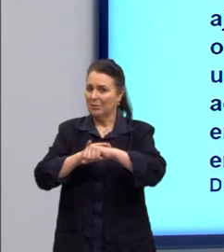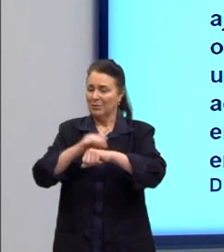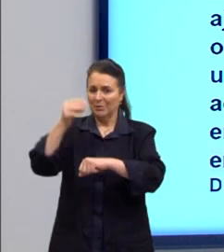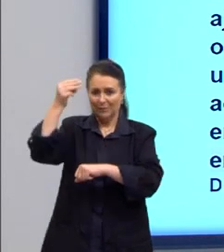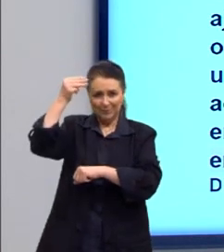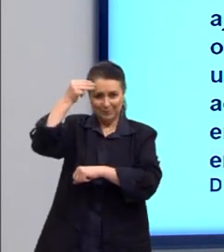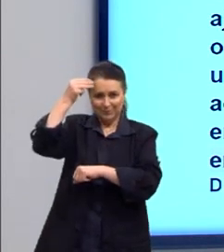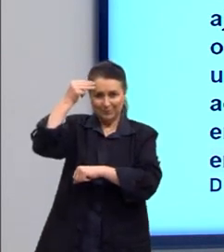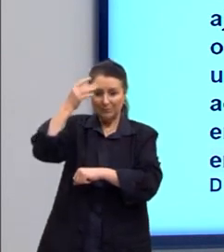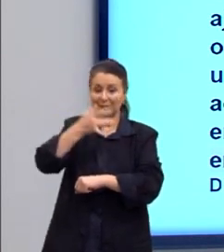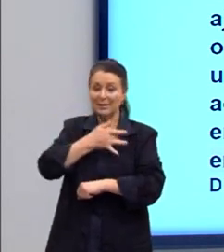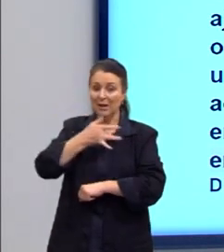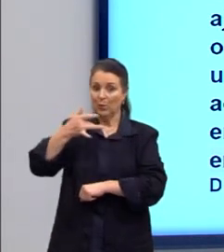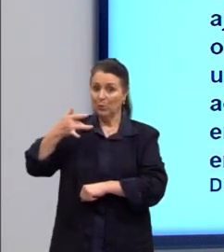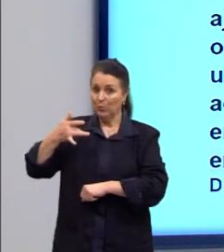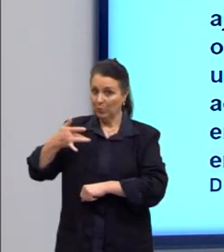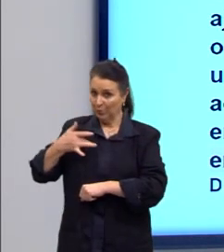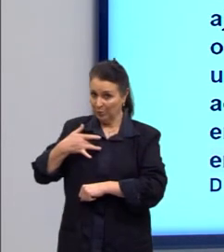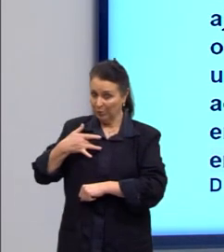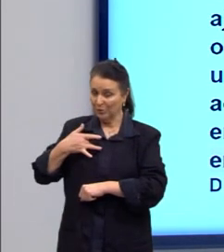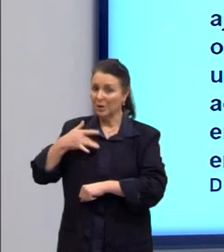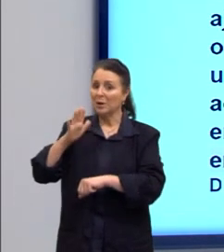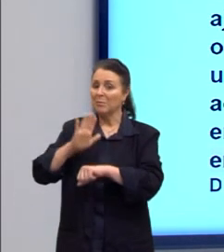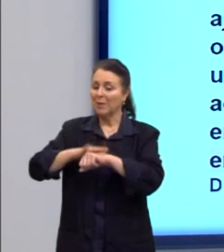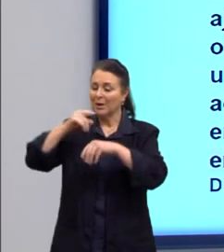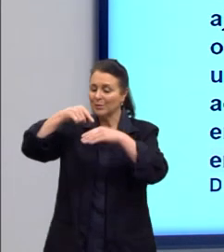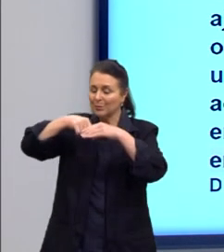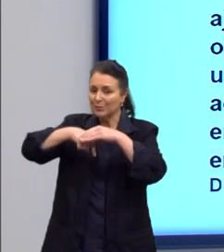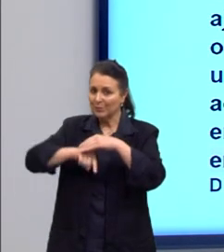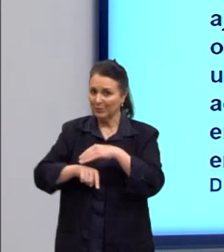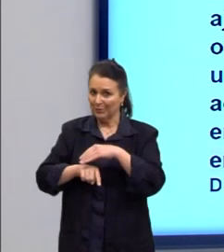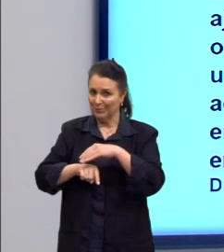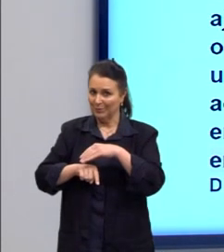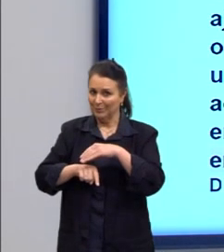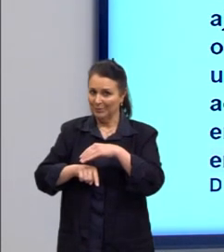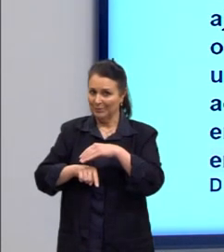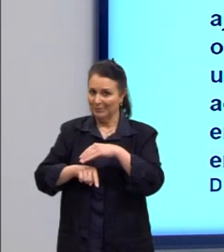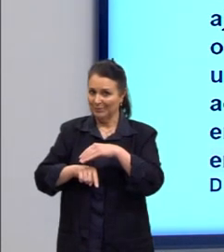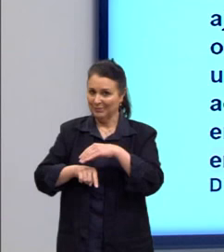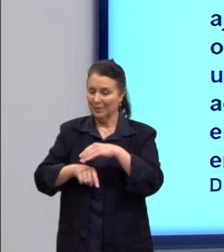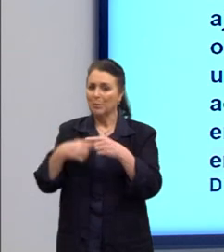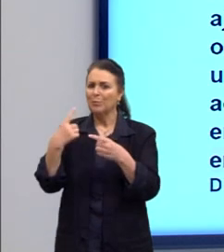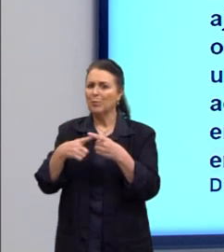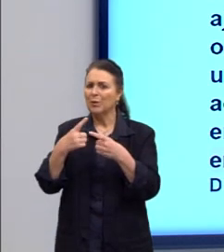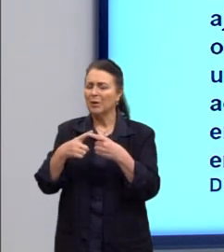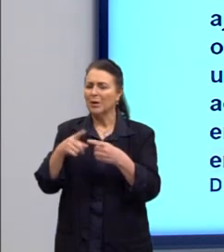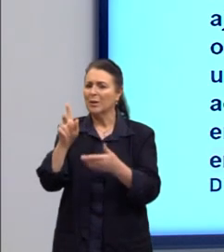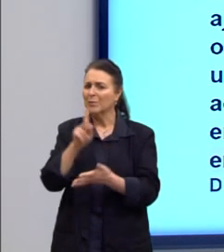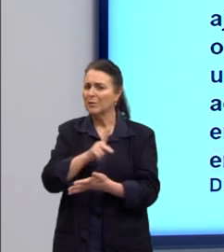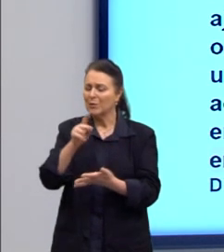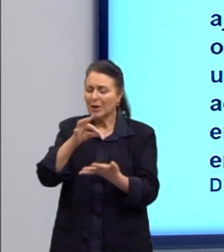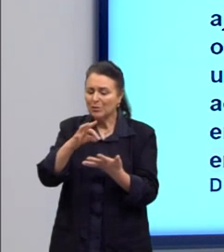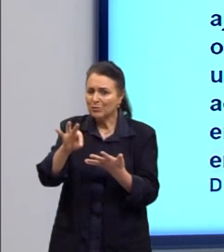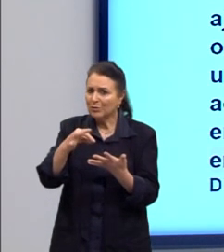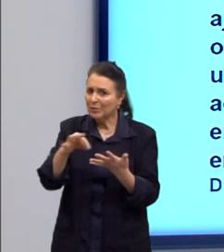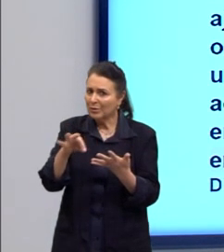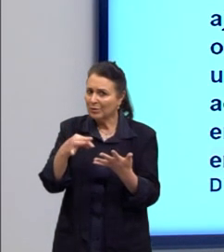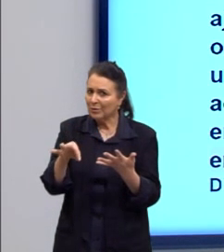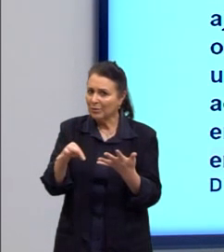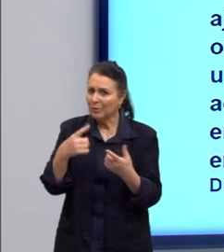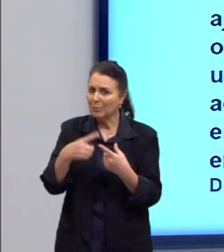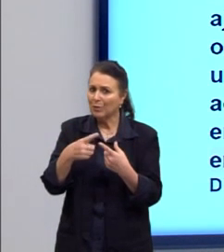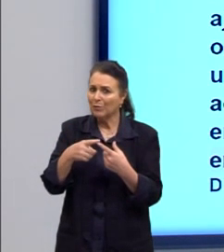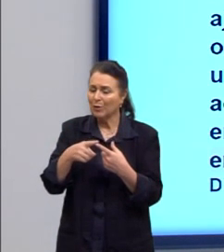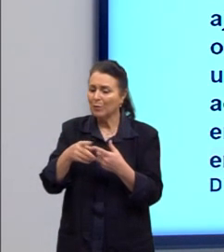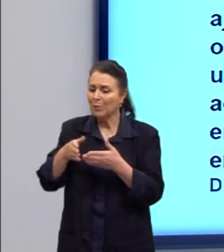aqui ó saúde mental implica muito mais que a ausência de doenças mentais por que que eu destaquei aqui porque este foi o meu caminho